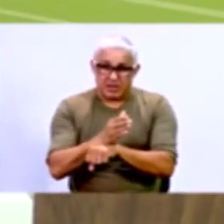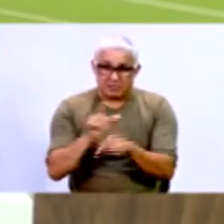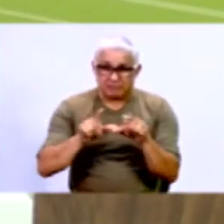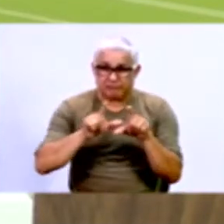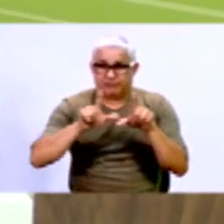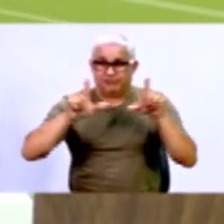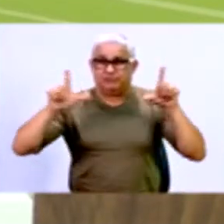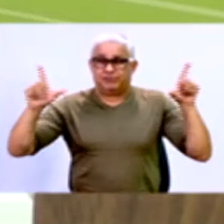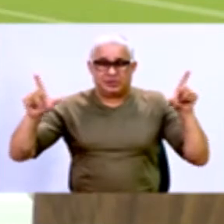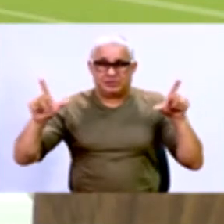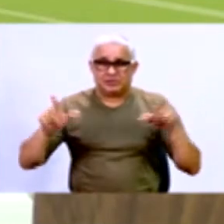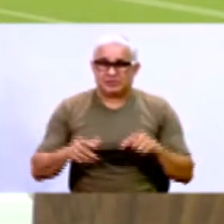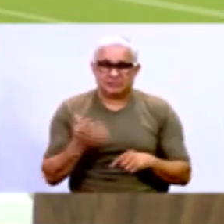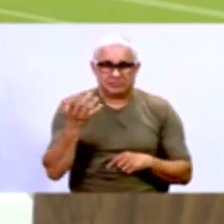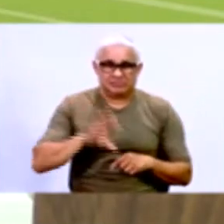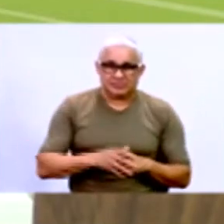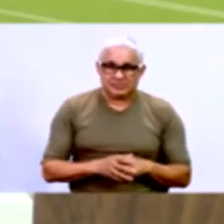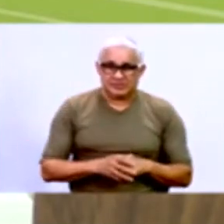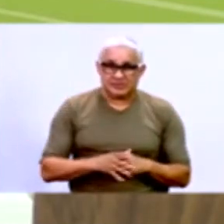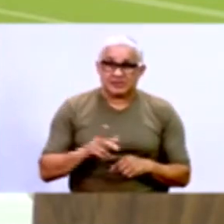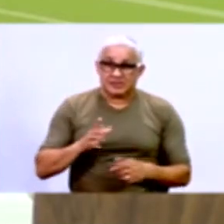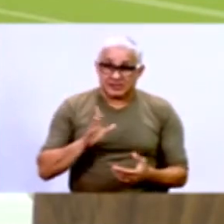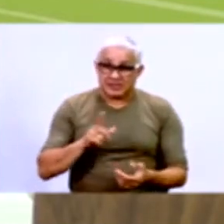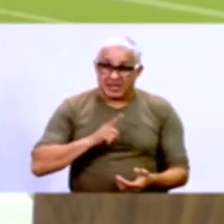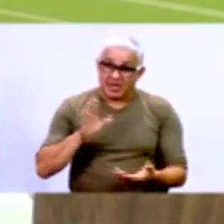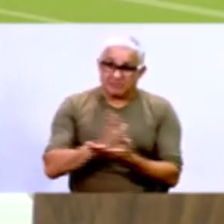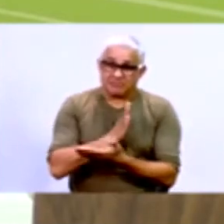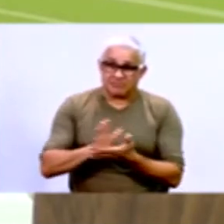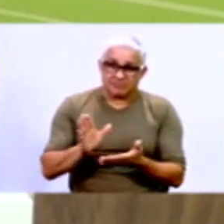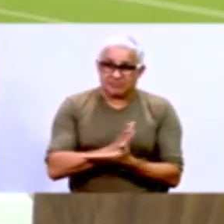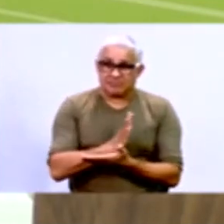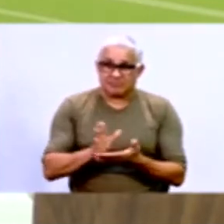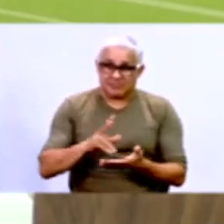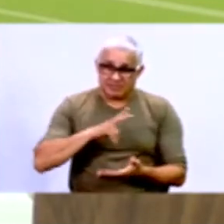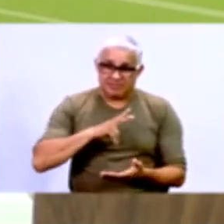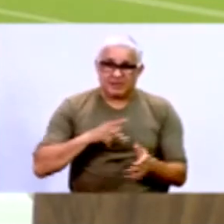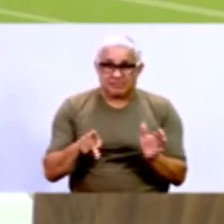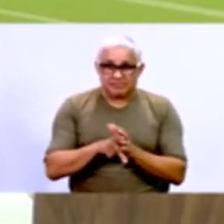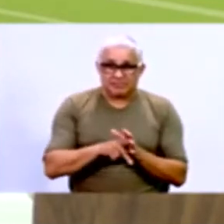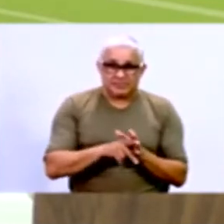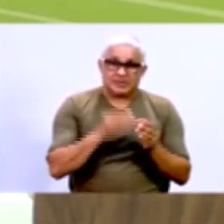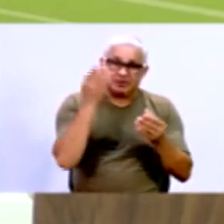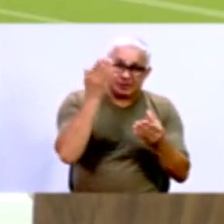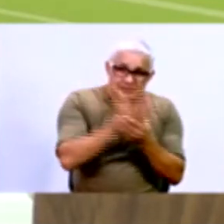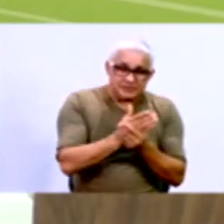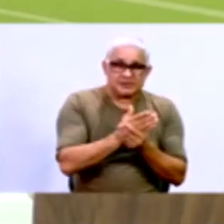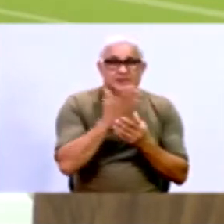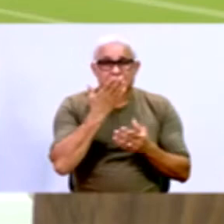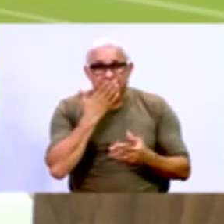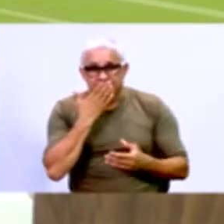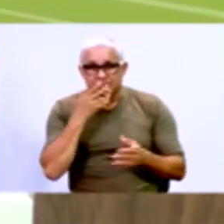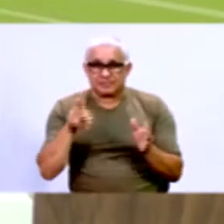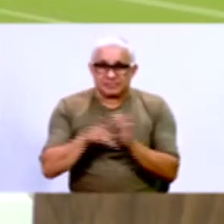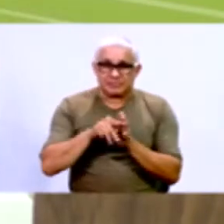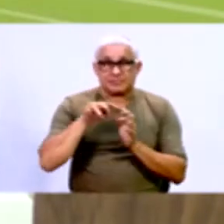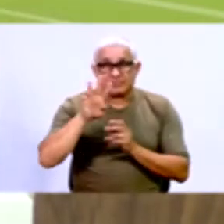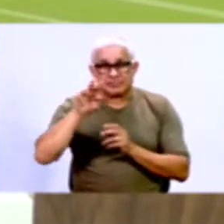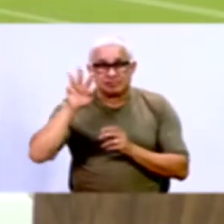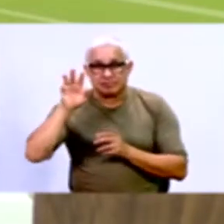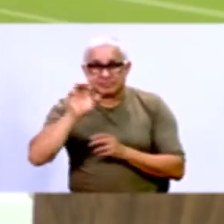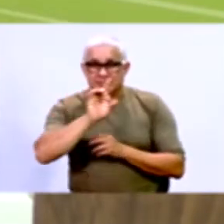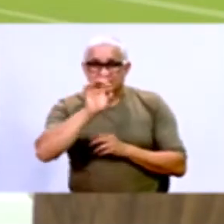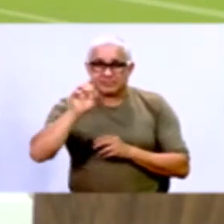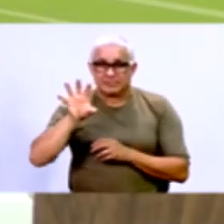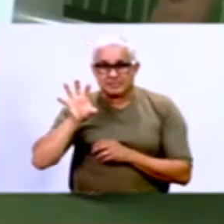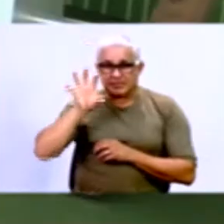onde entra, né, essas particularidades de cada formato, de cada arquivo, de cada componente daquele site. Então é só